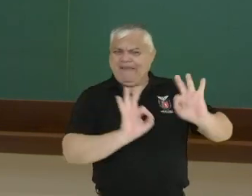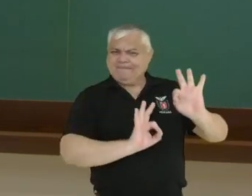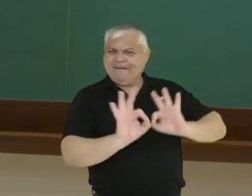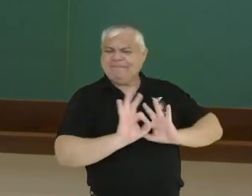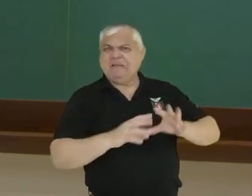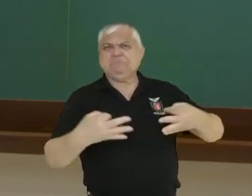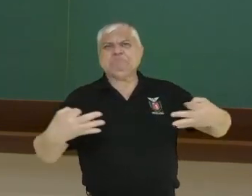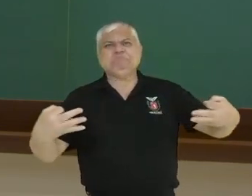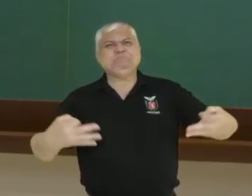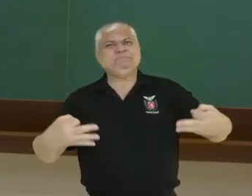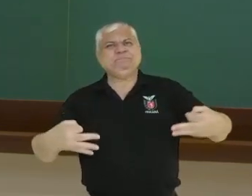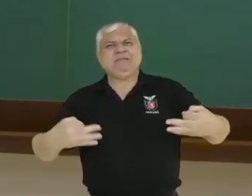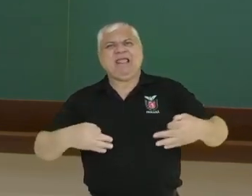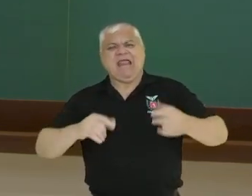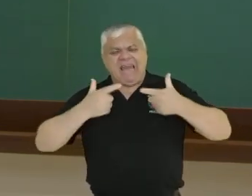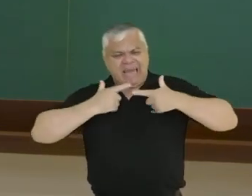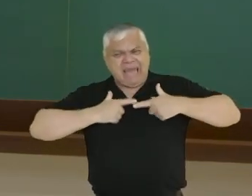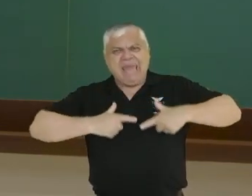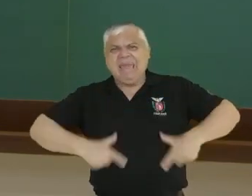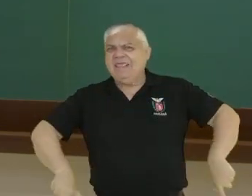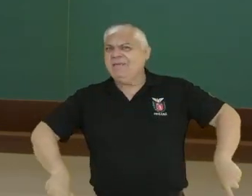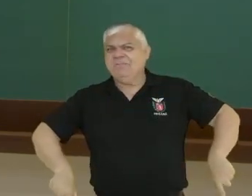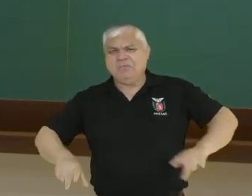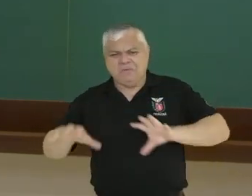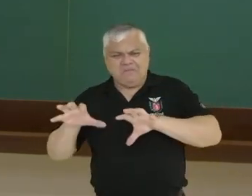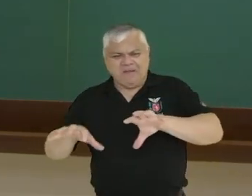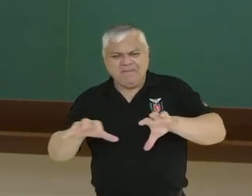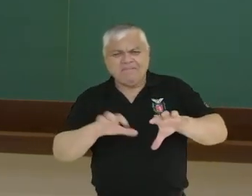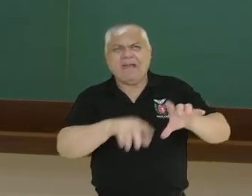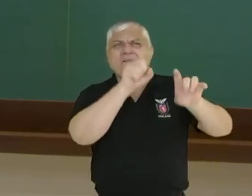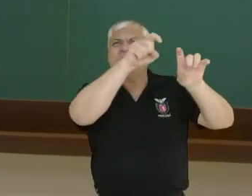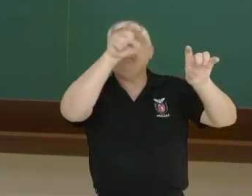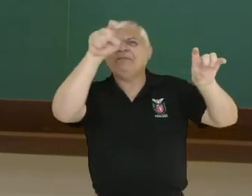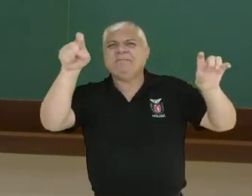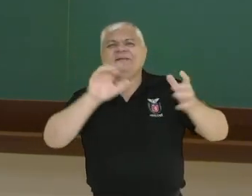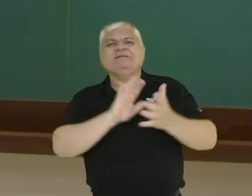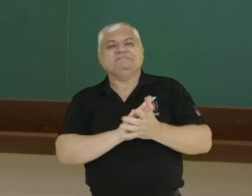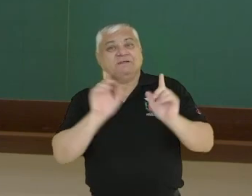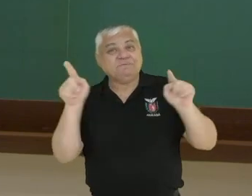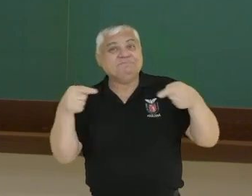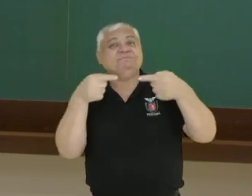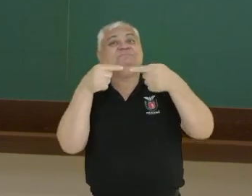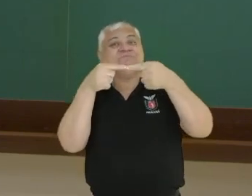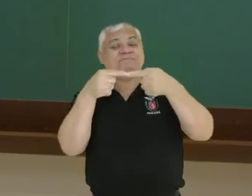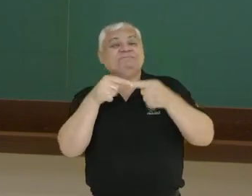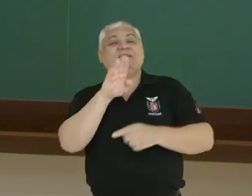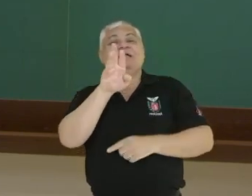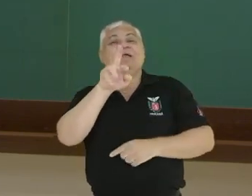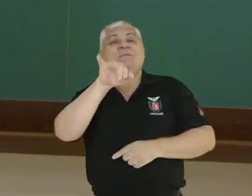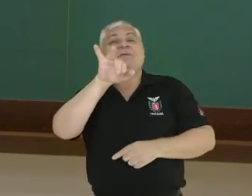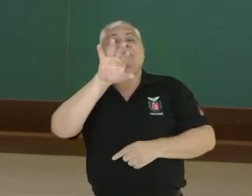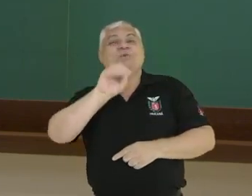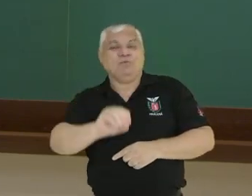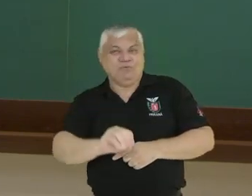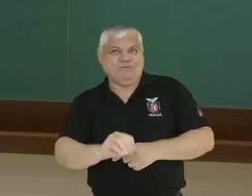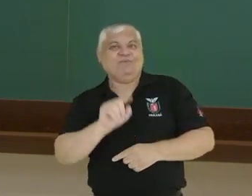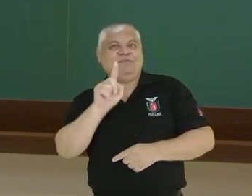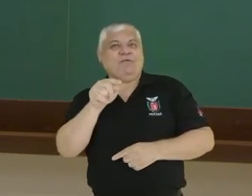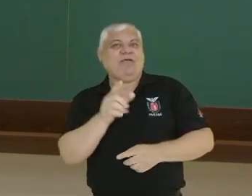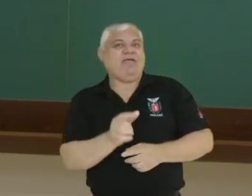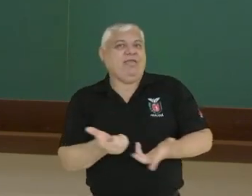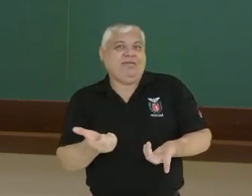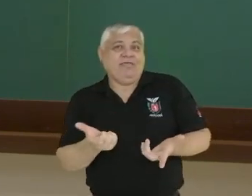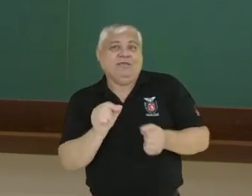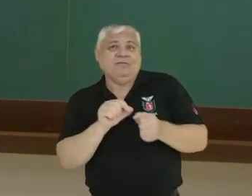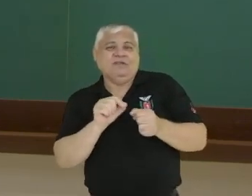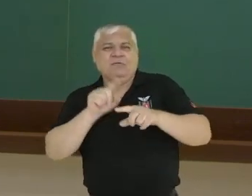ali dentro da oficina, do local de trabalho ali do personagem. Portanto, o sentido é diferente do habitual, que é o brinco em relação